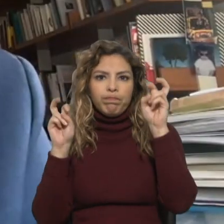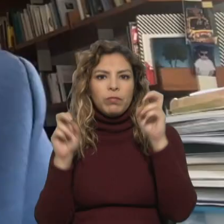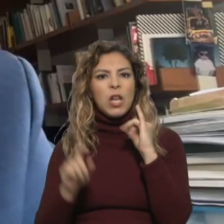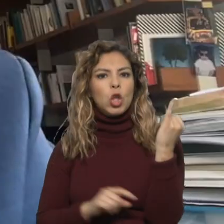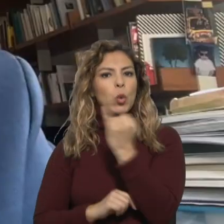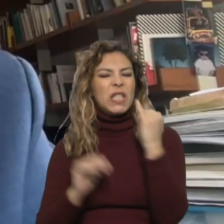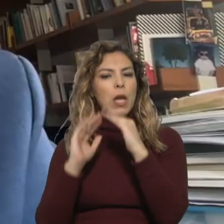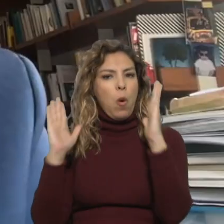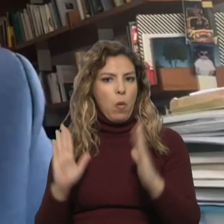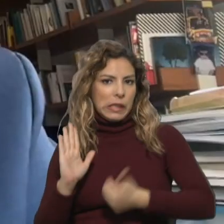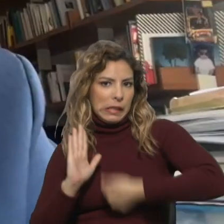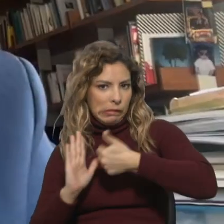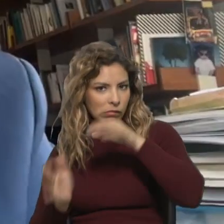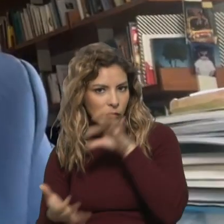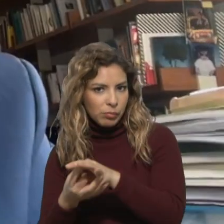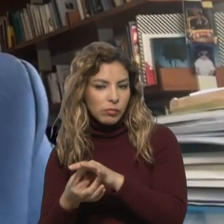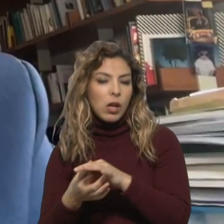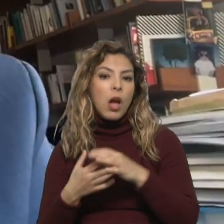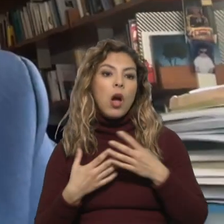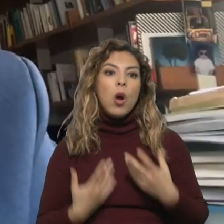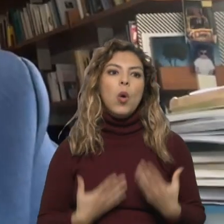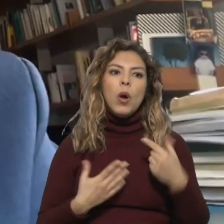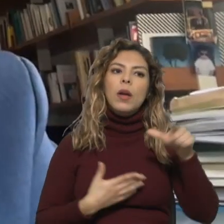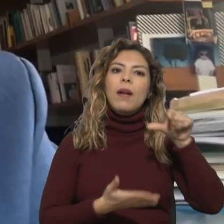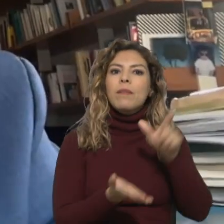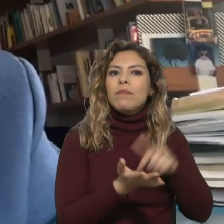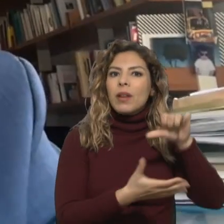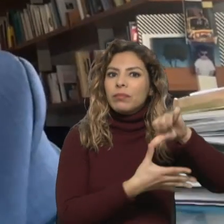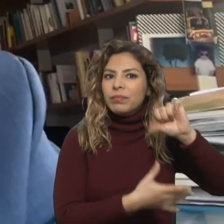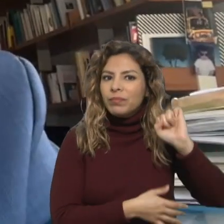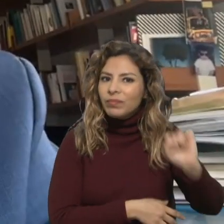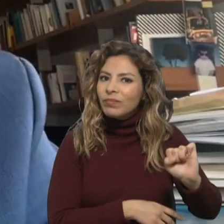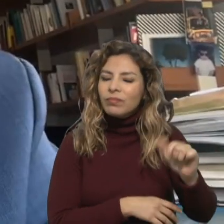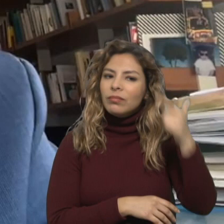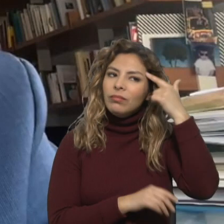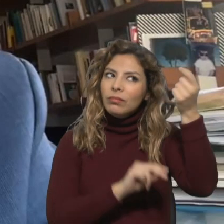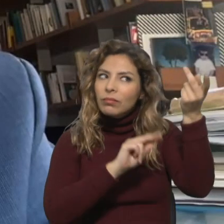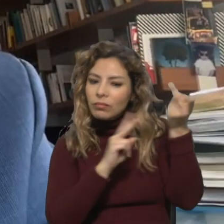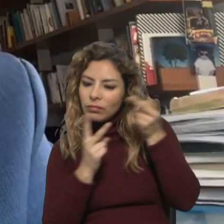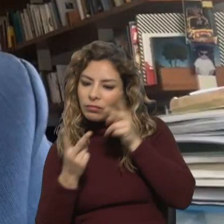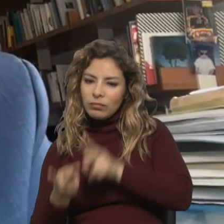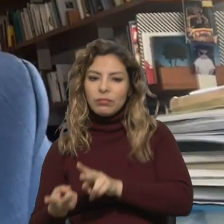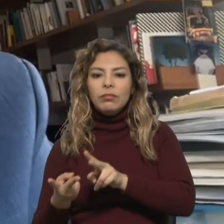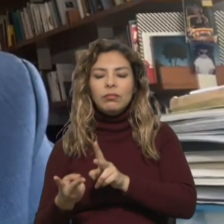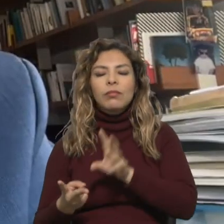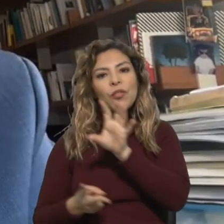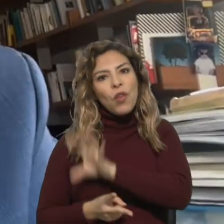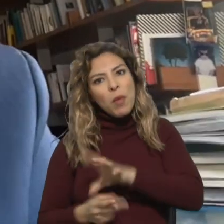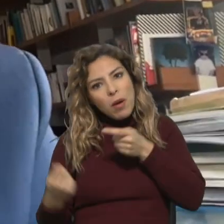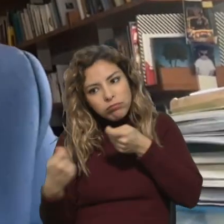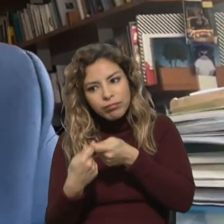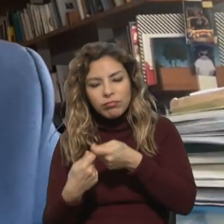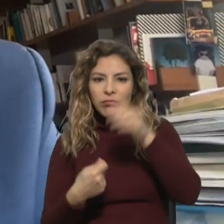estilo no seu ministério na América Latina e transferiu o estilo, evidentemente, para o estilo do